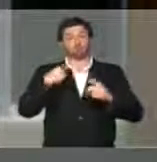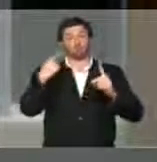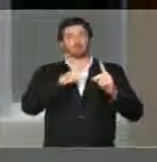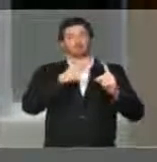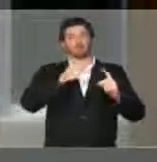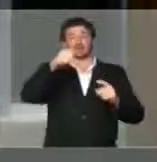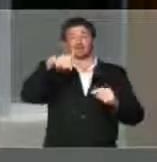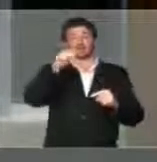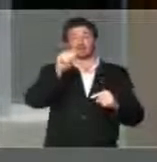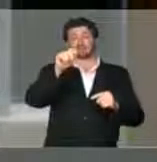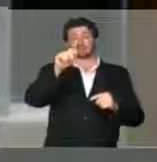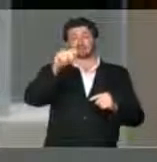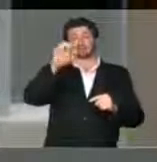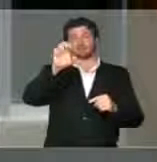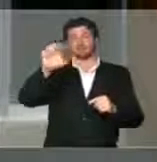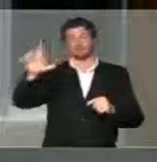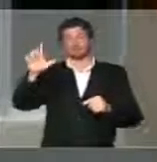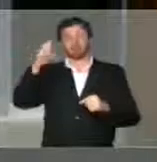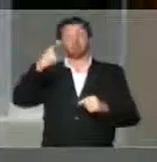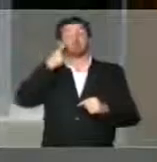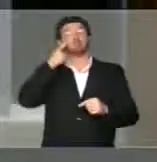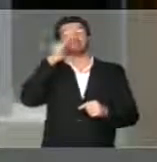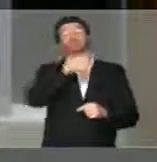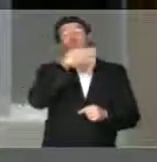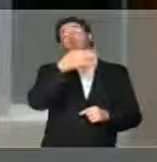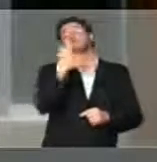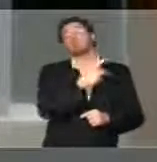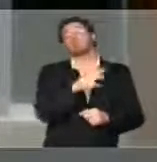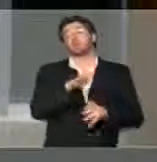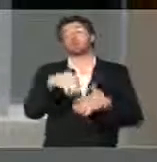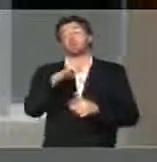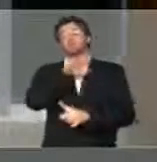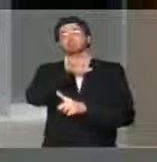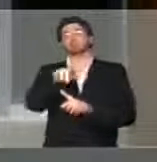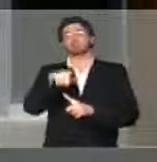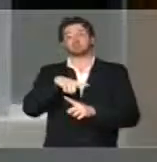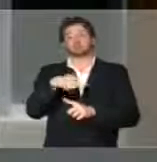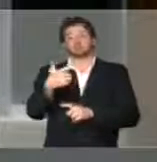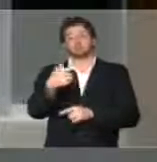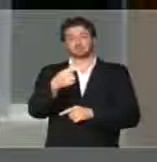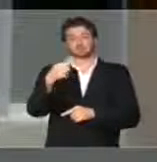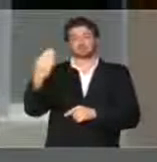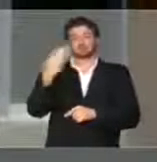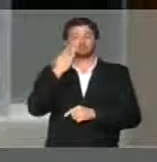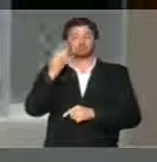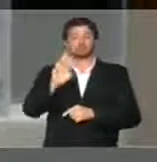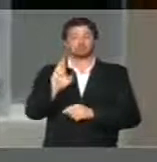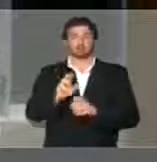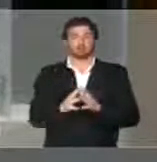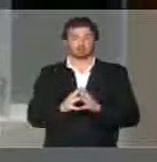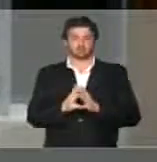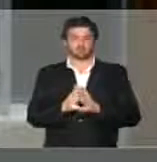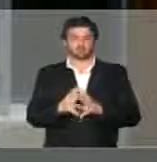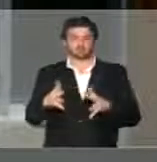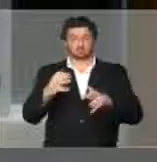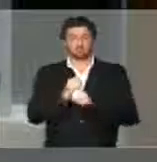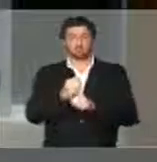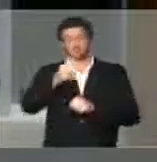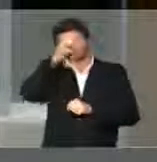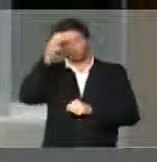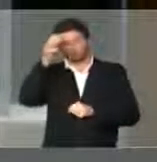de Energia Elétrica para saber da agência qual era o impacto desses 17 bilhões de reais na conta